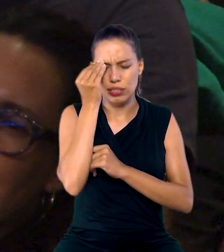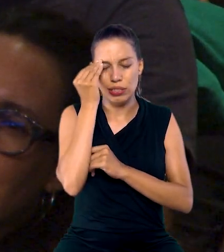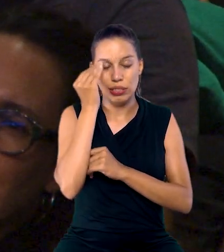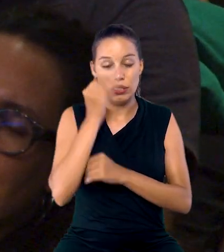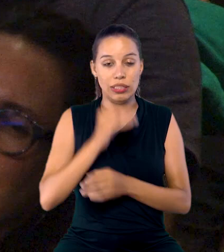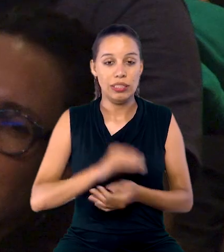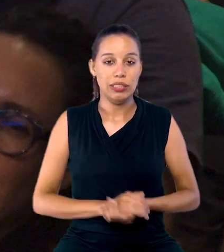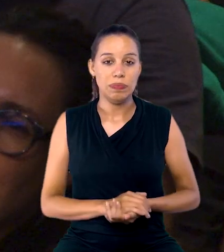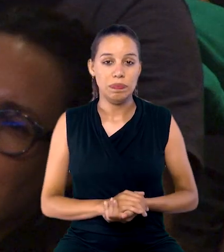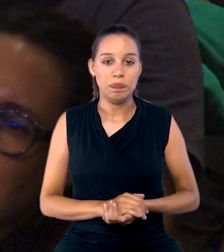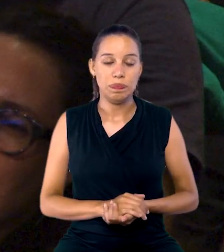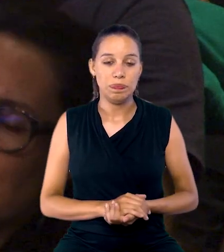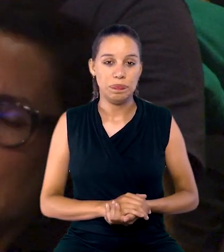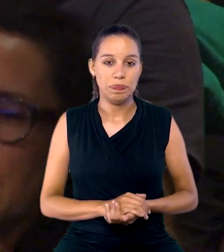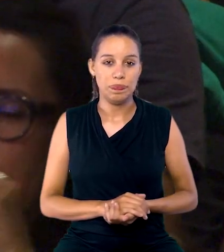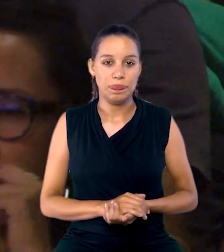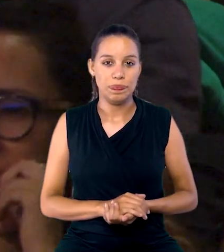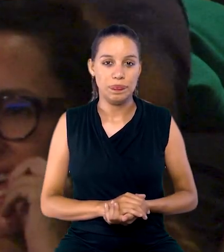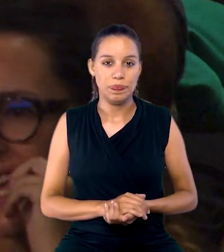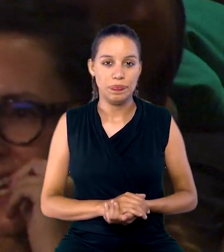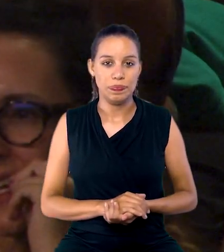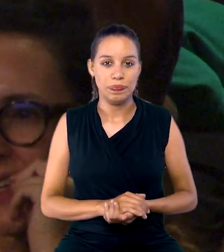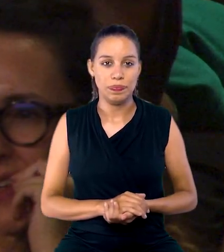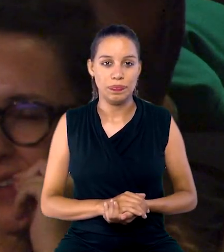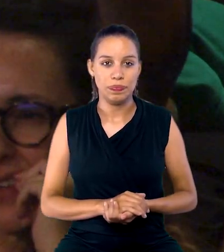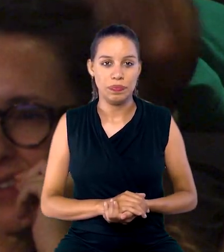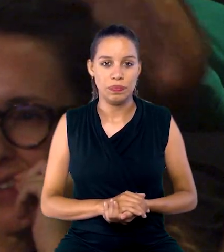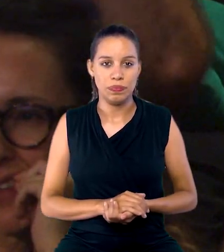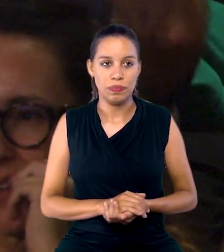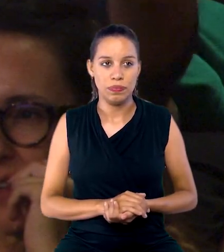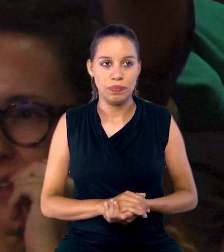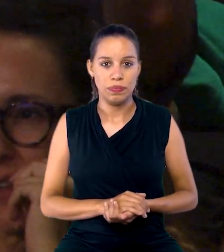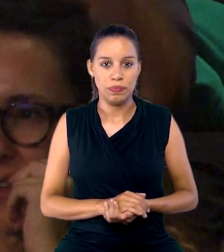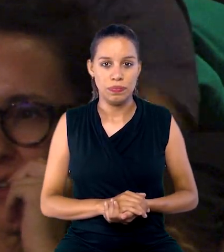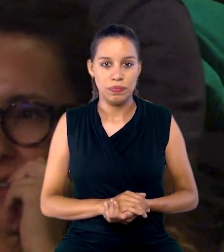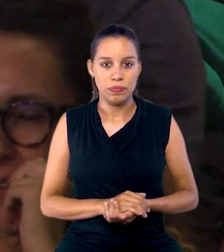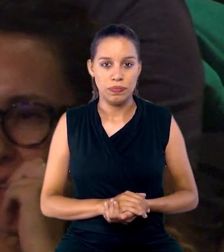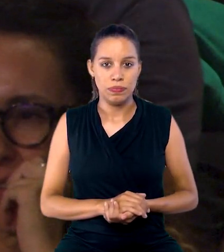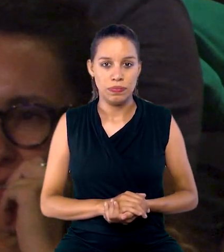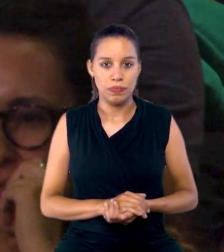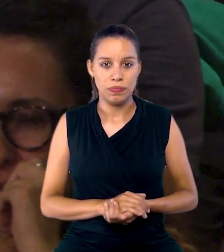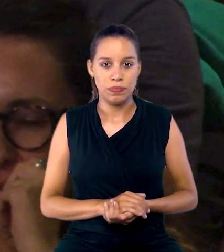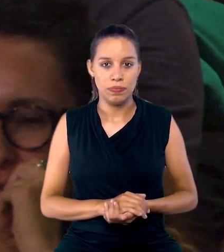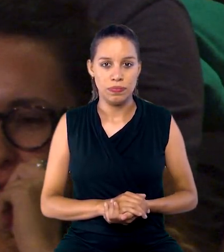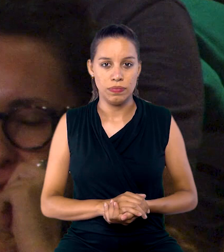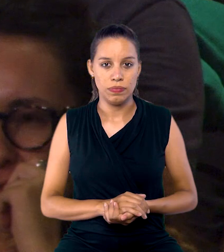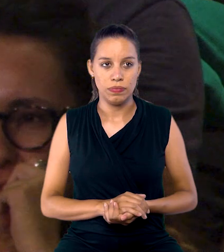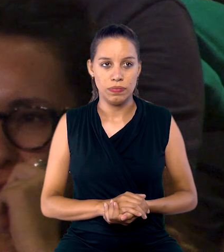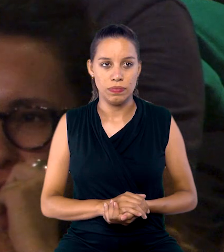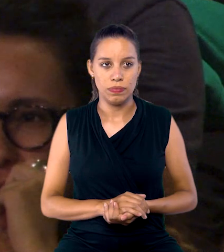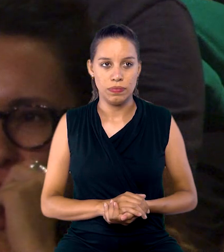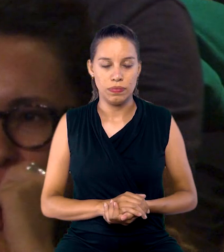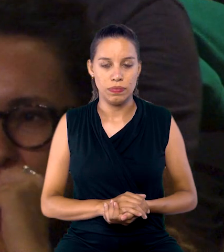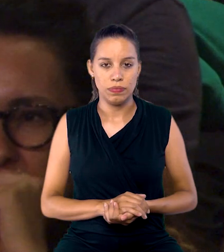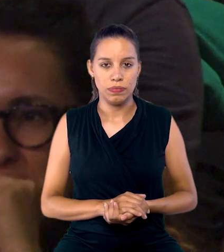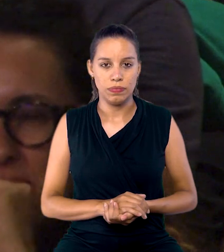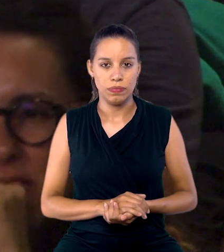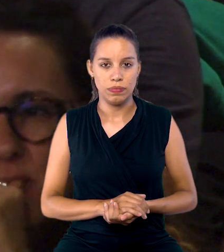para a gente multiplicar essa fora daqui, depois daqui, como que você sugere a gente multiplicar